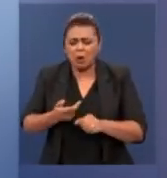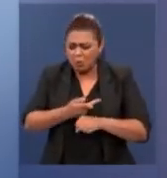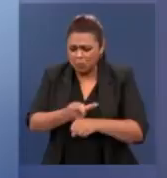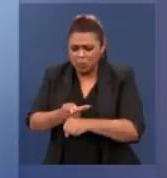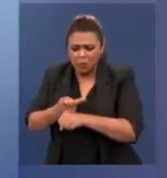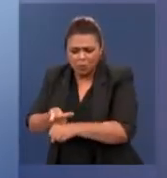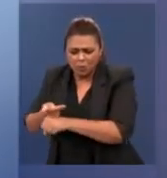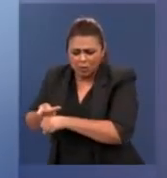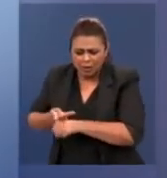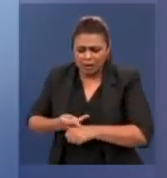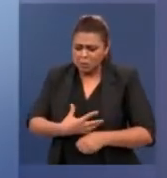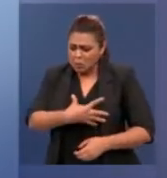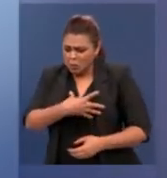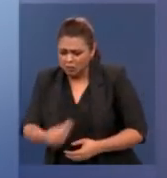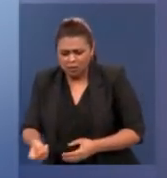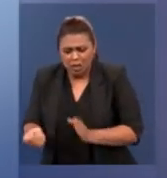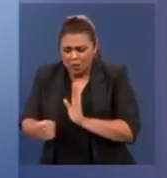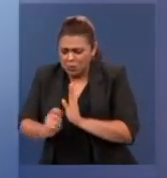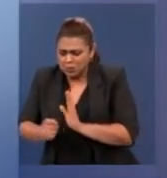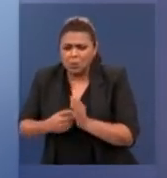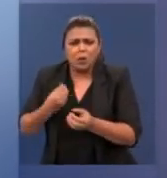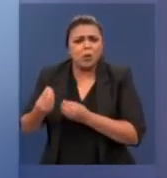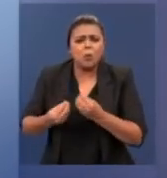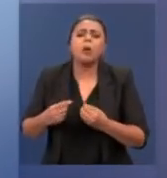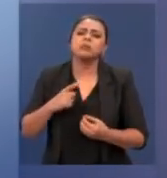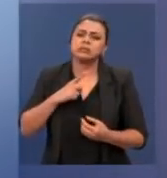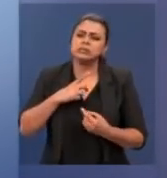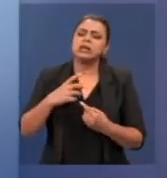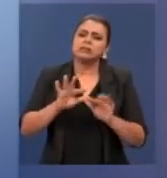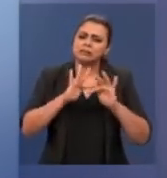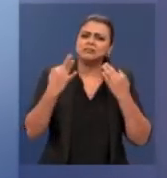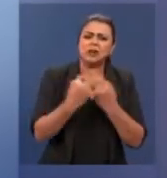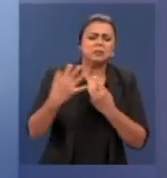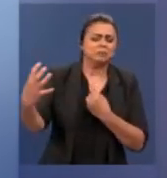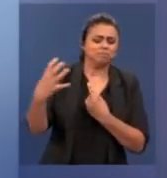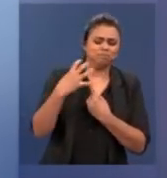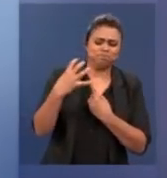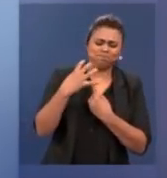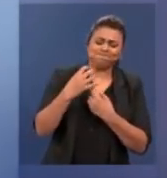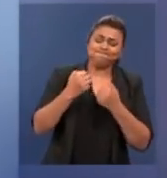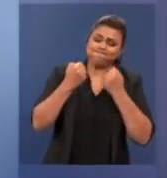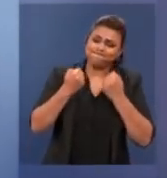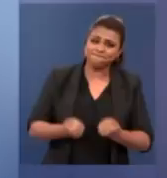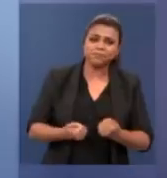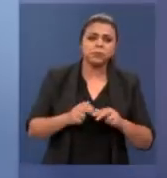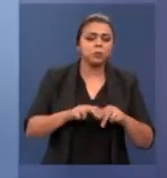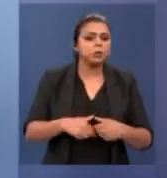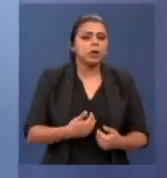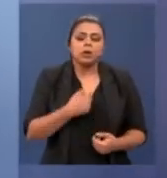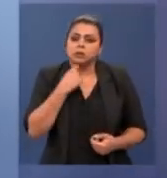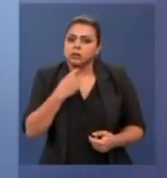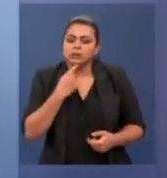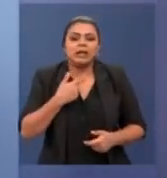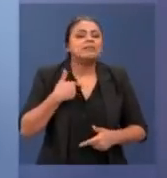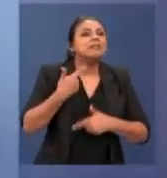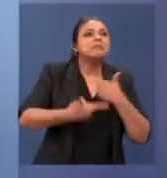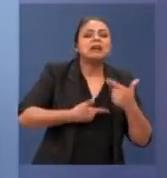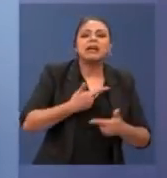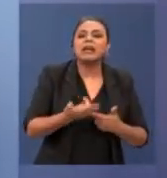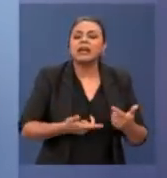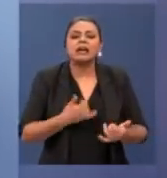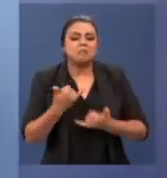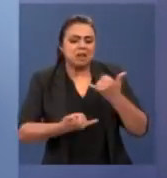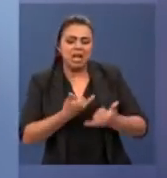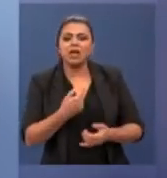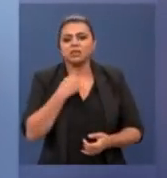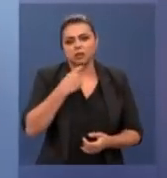toda é tem sofre essa influência é desse filho que está dependente então não podemos brincar a gente tem que atuar não